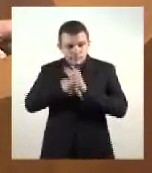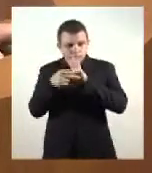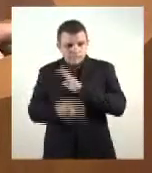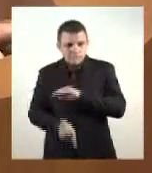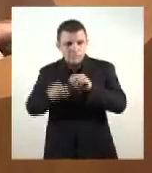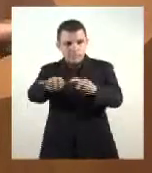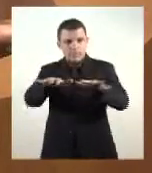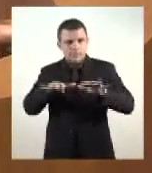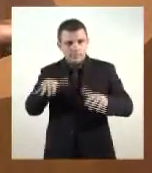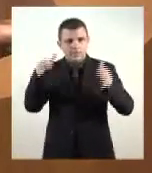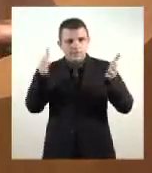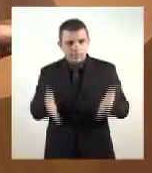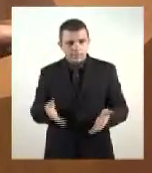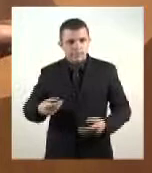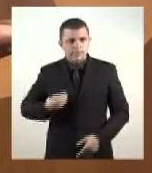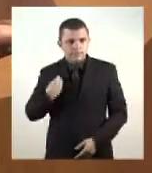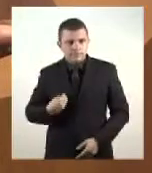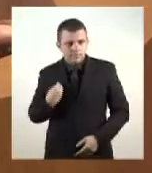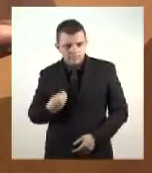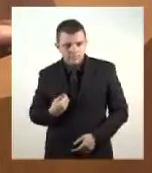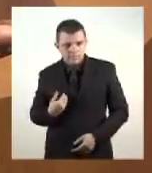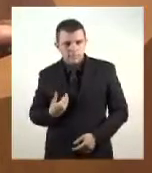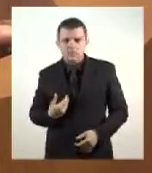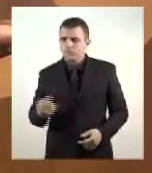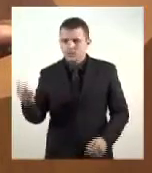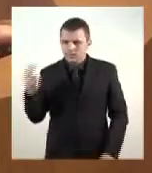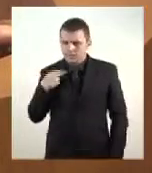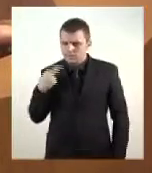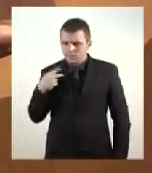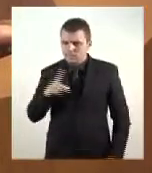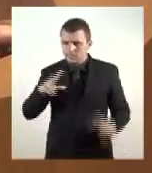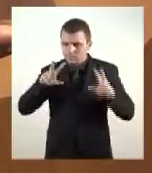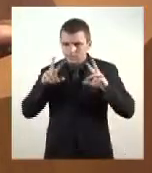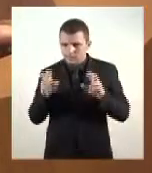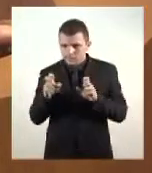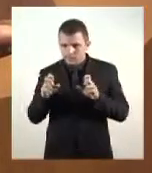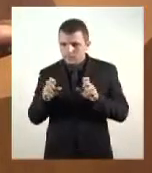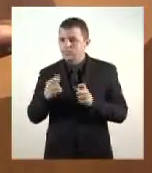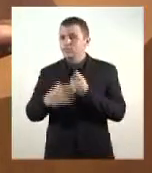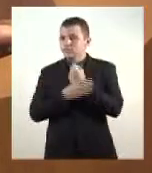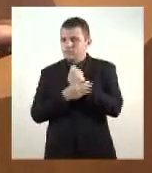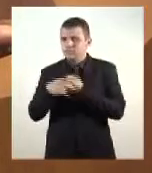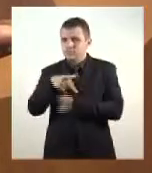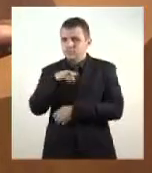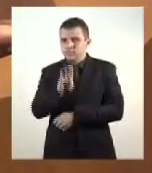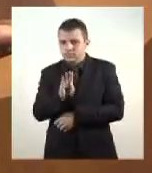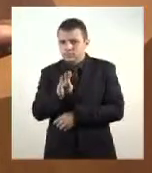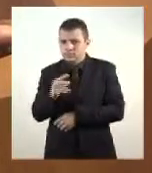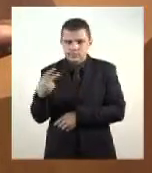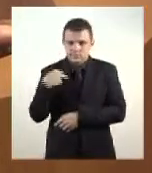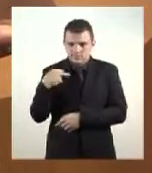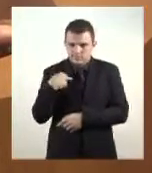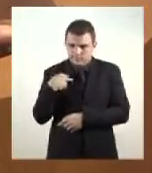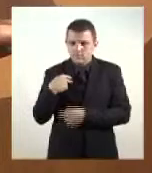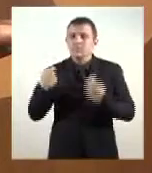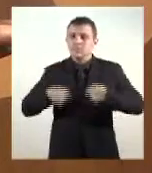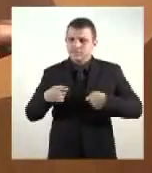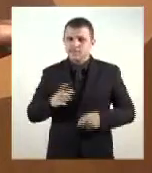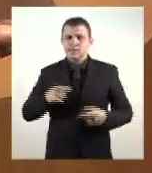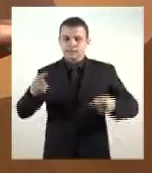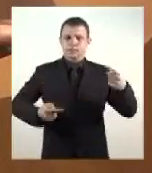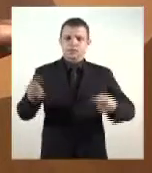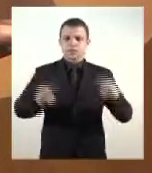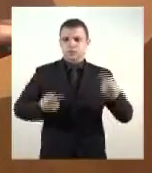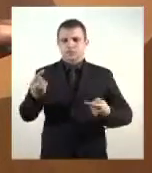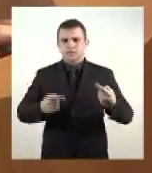que seja feito num tema como esse, como a segurança pública, ao invés de transformá-lo em campo de batalha de um lado e de